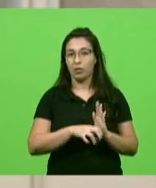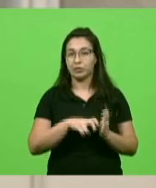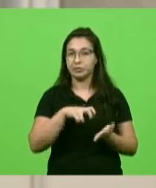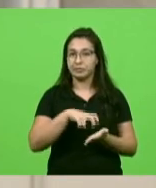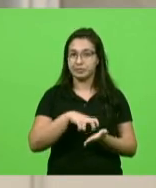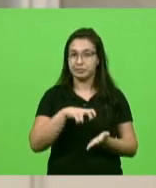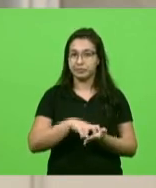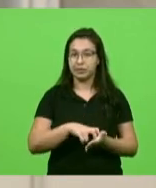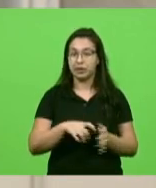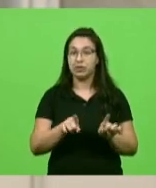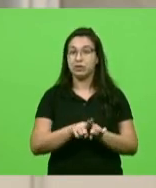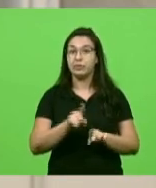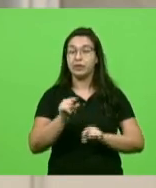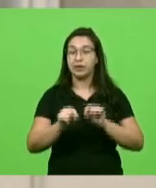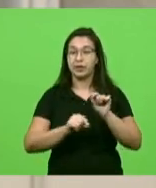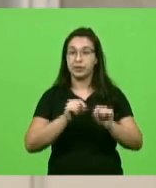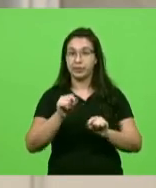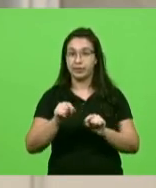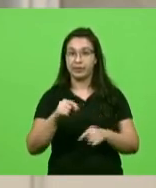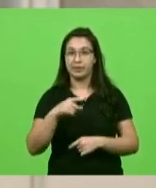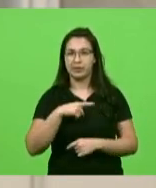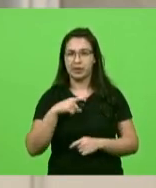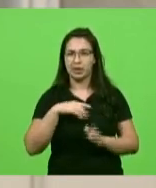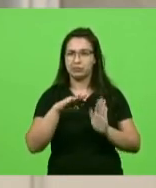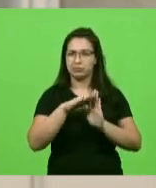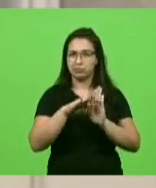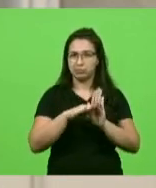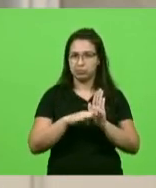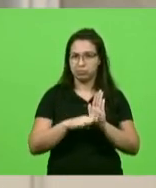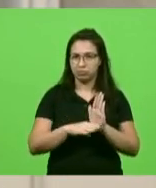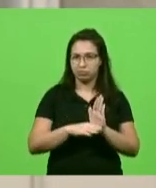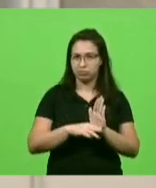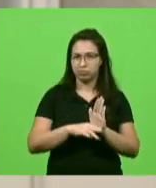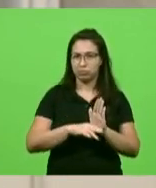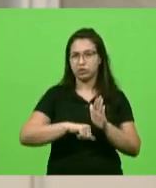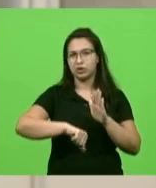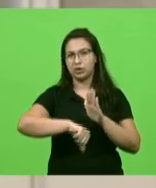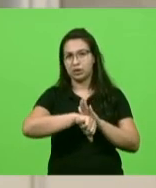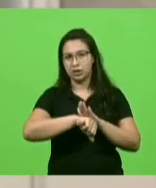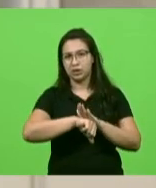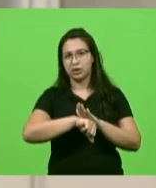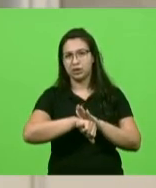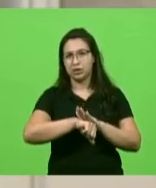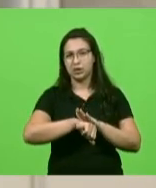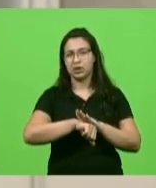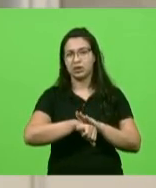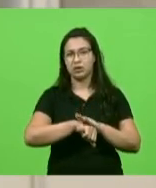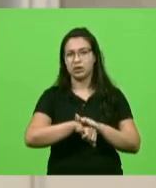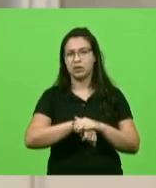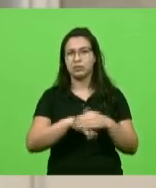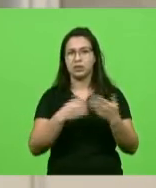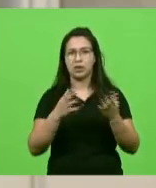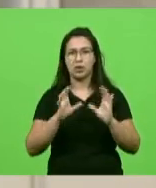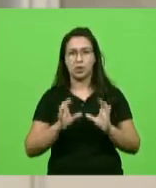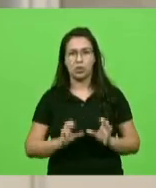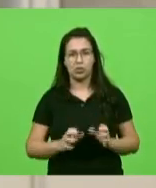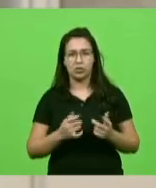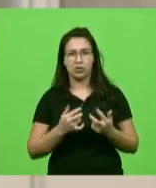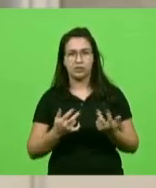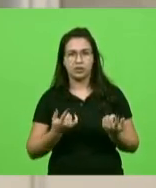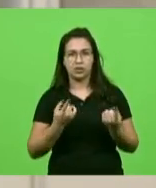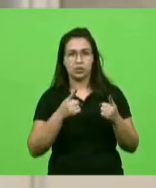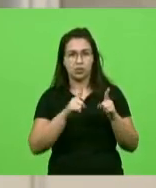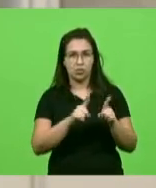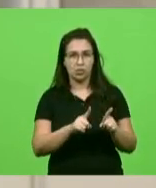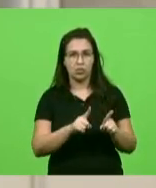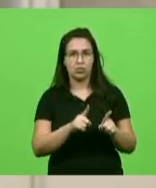estabelece normas de caráter incriminador para tipificar condutas caracterizadoras de crimes contra as